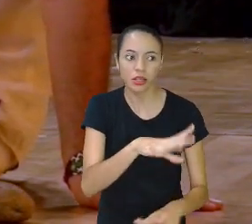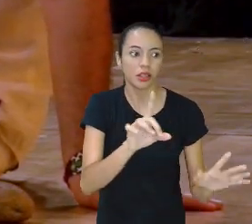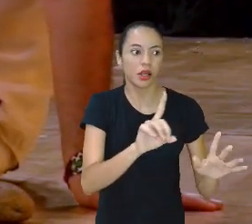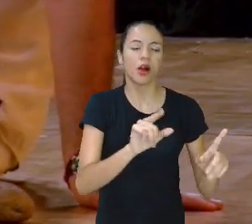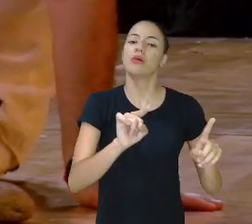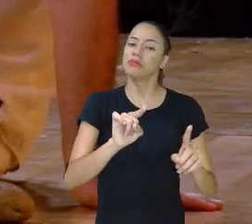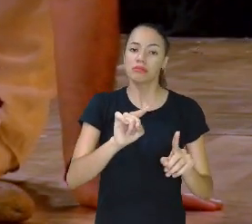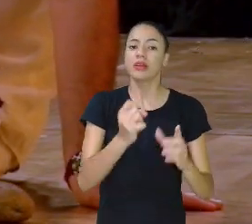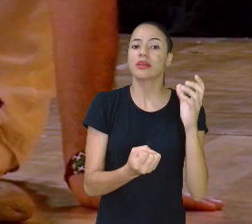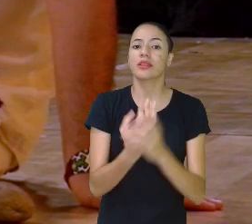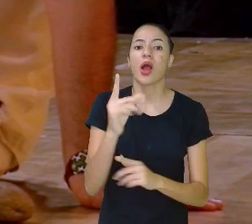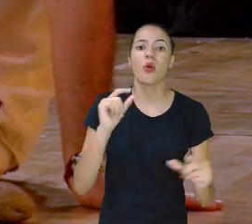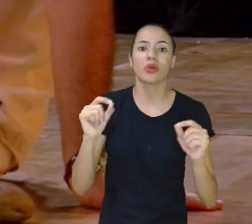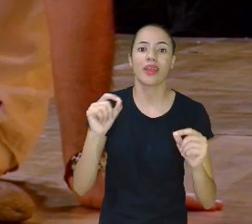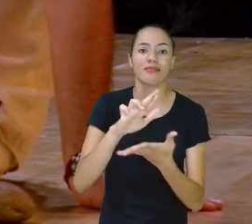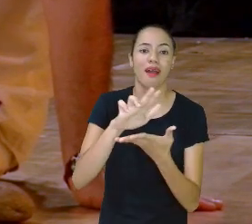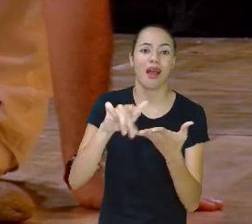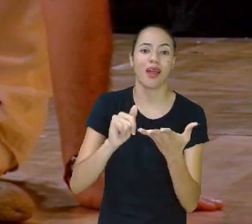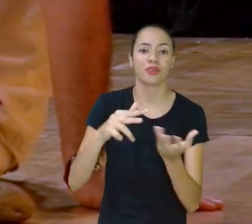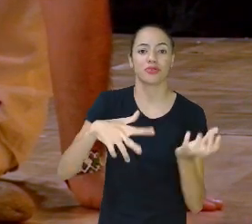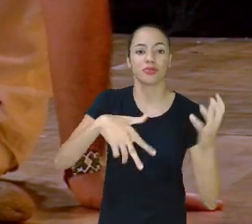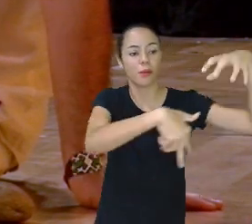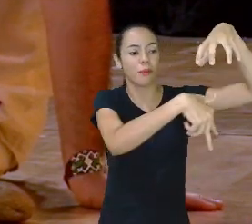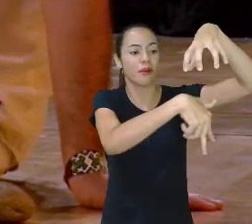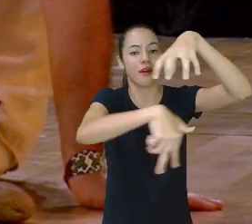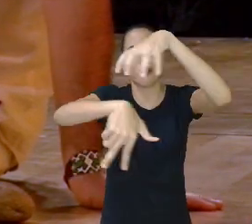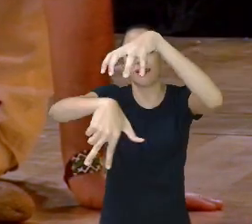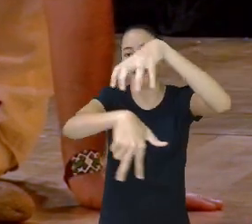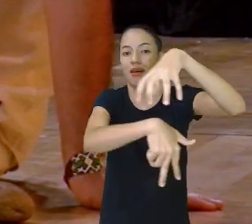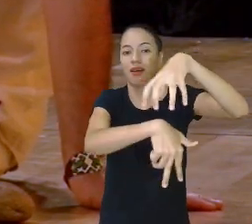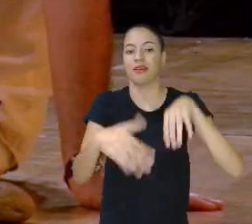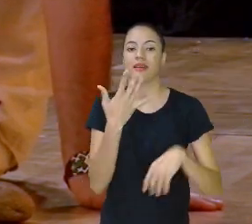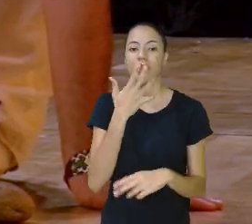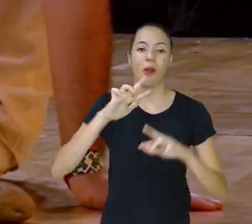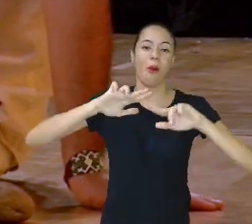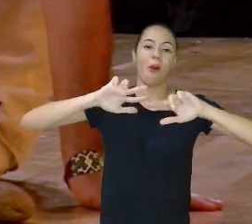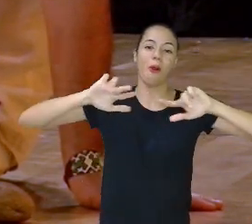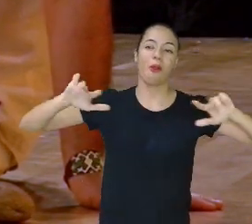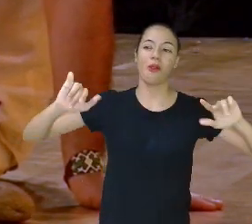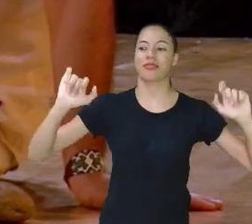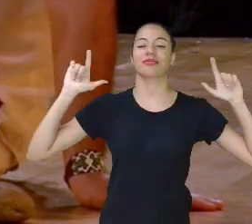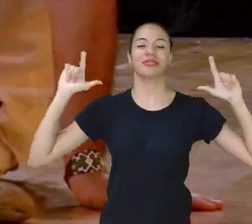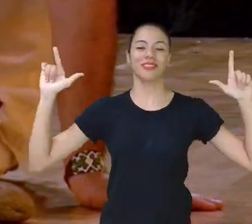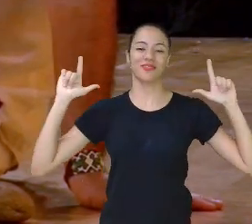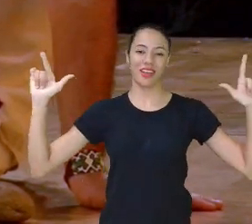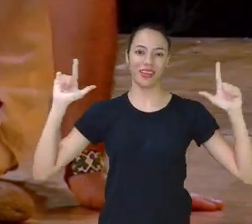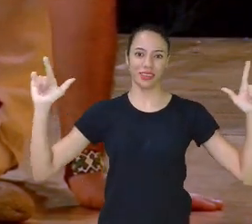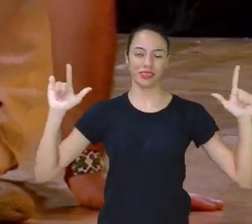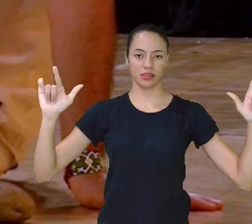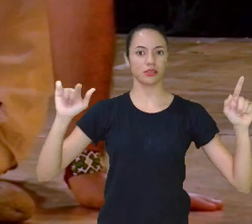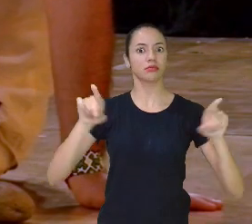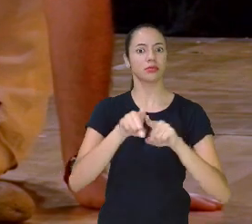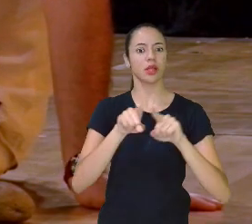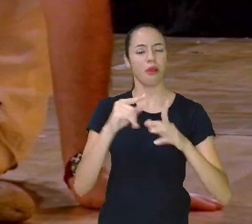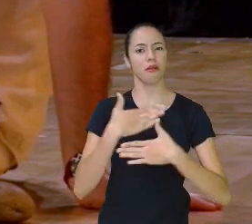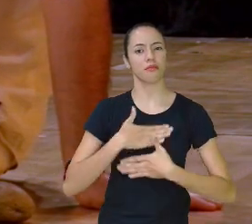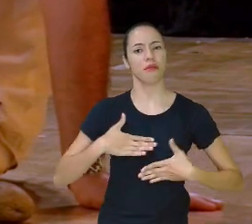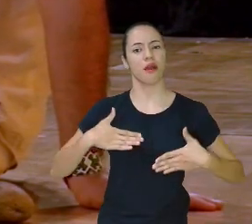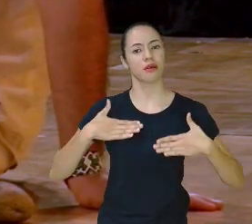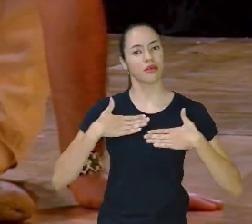fabricar milhares de paraquedas coloridos, divertidos, inclusive